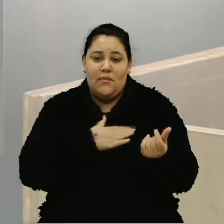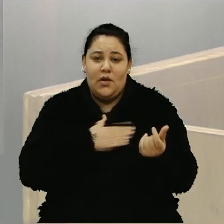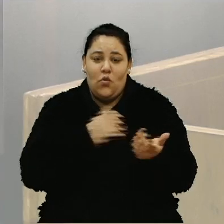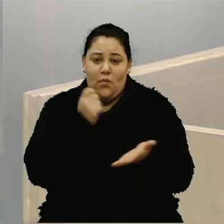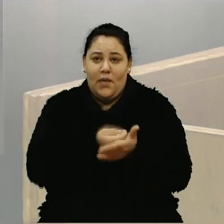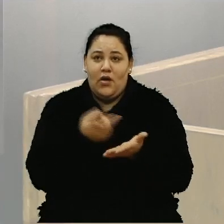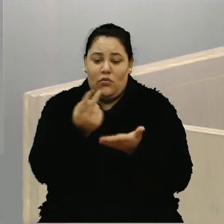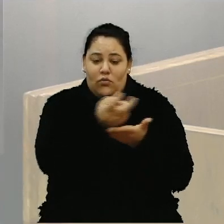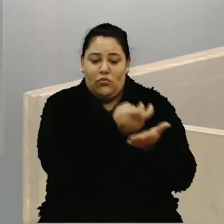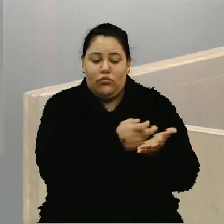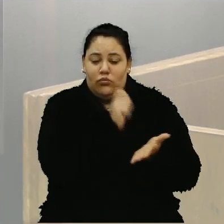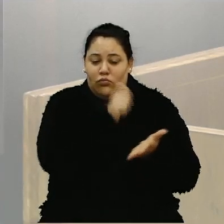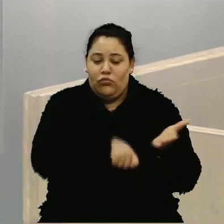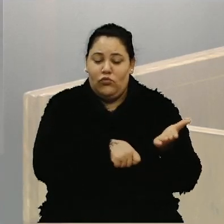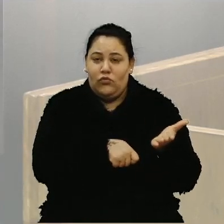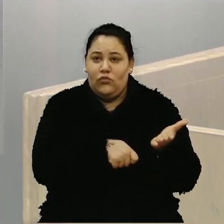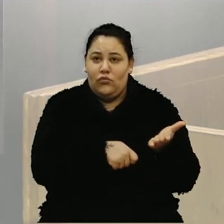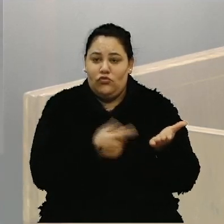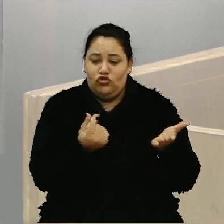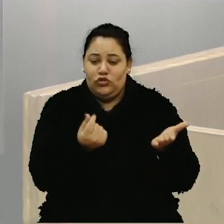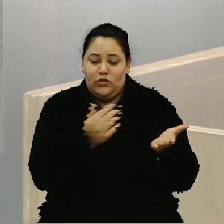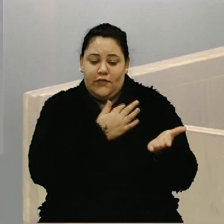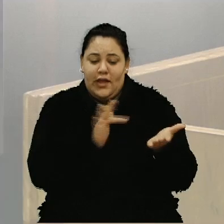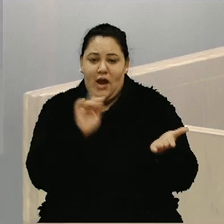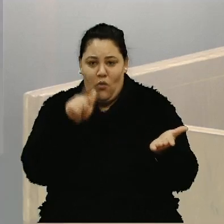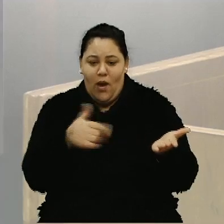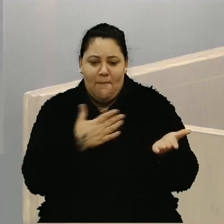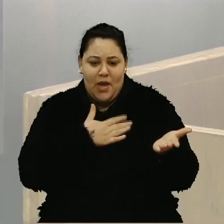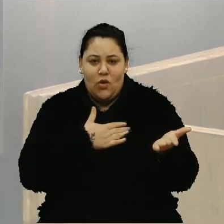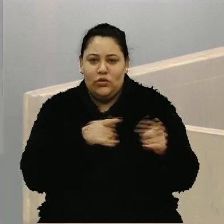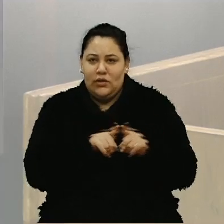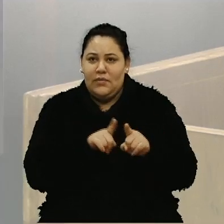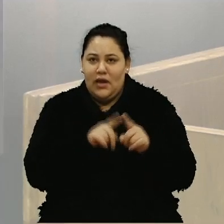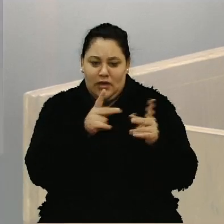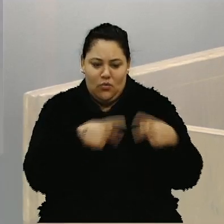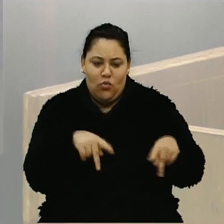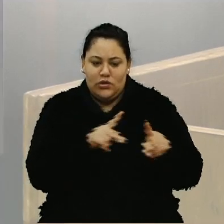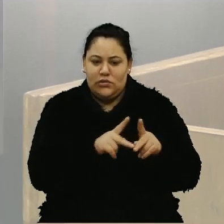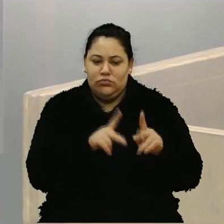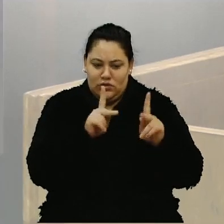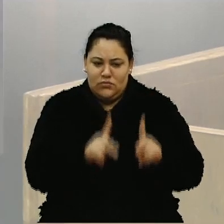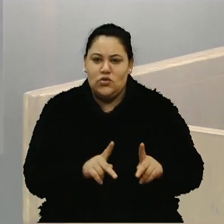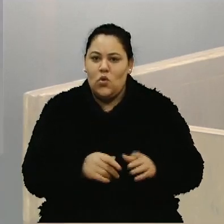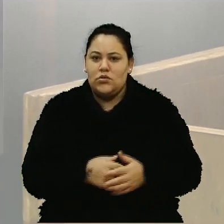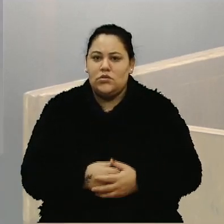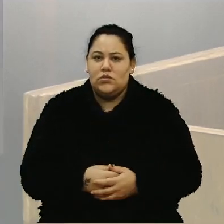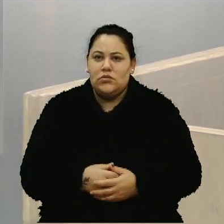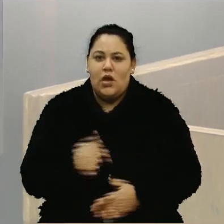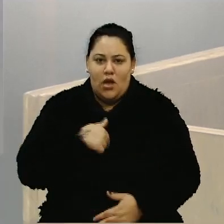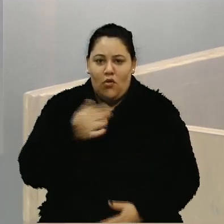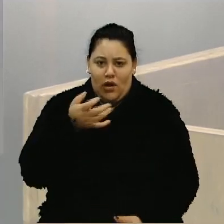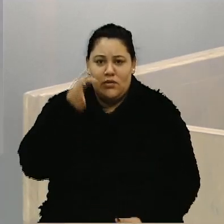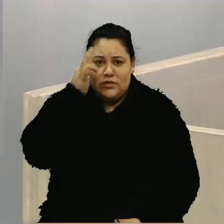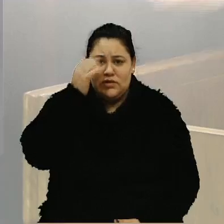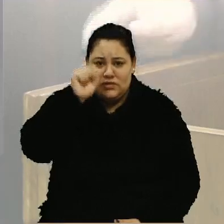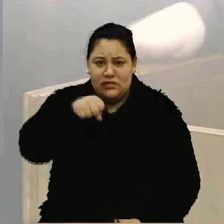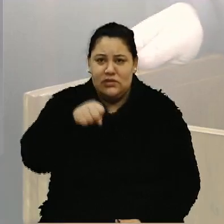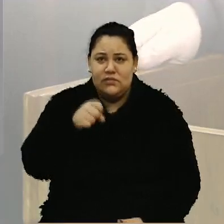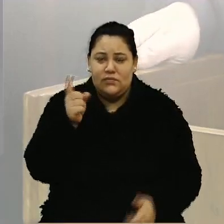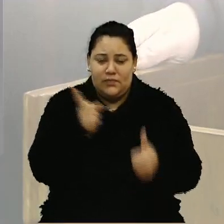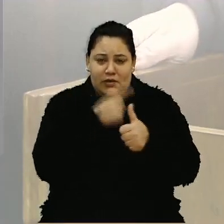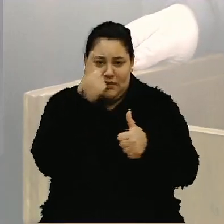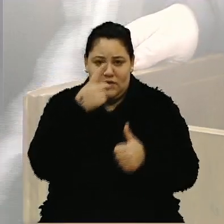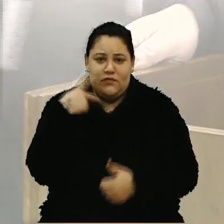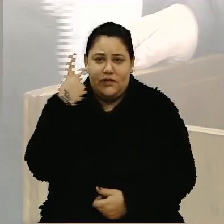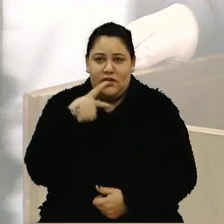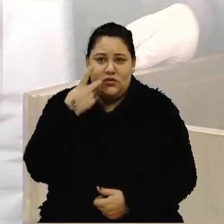impostos. Dinheiro federal é meu. É do povo, é das pessoas. Então eu quero estar lá por primeiro, vereador Lucas